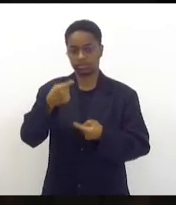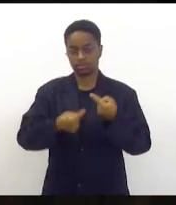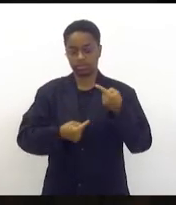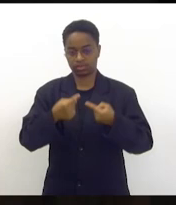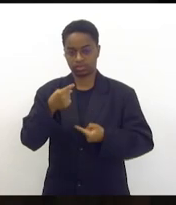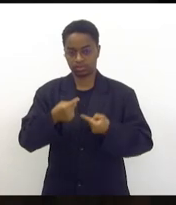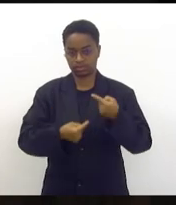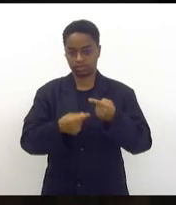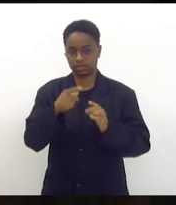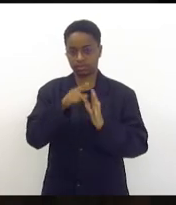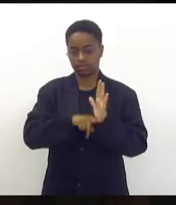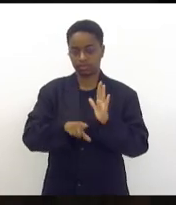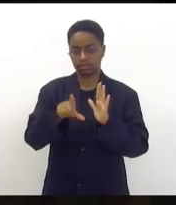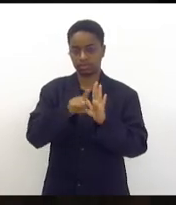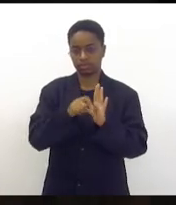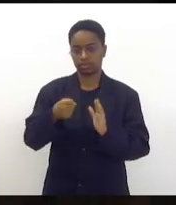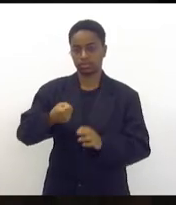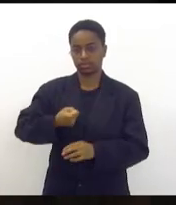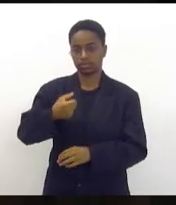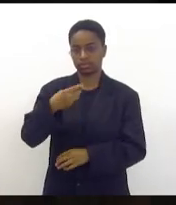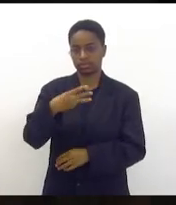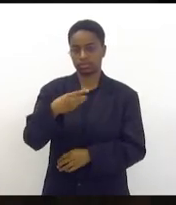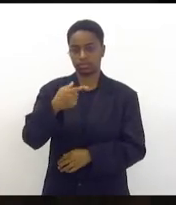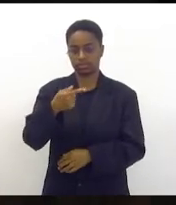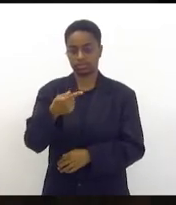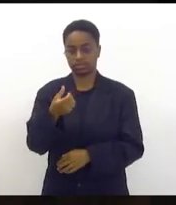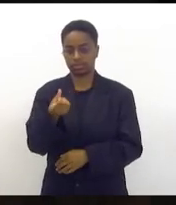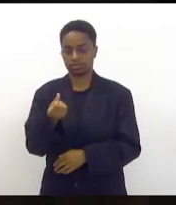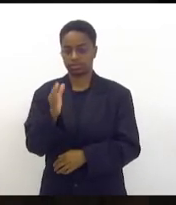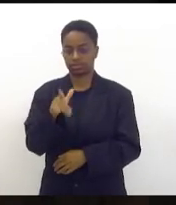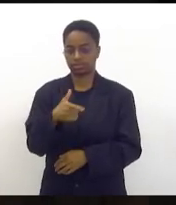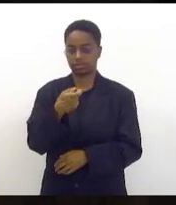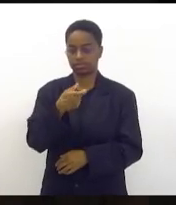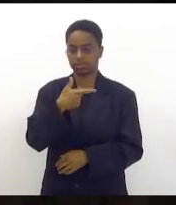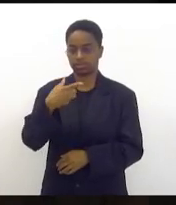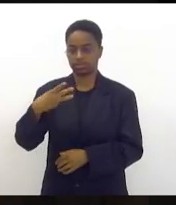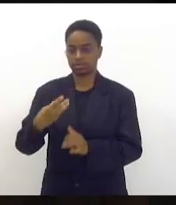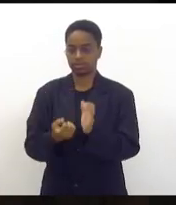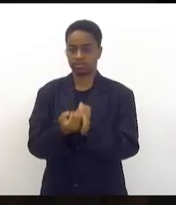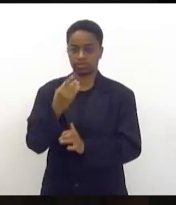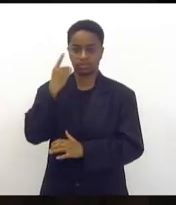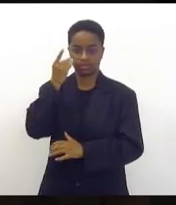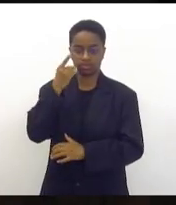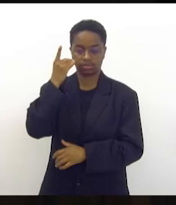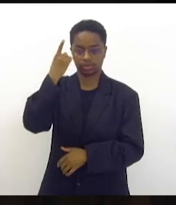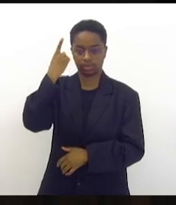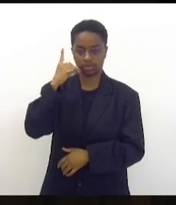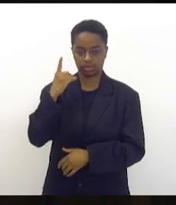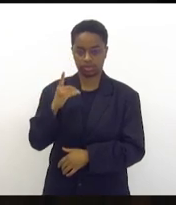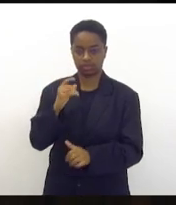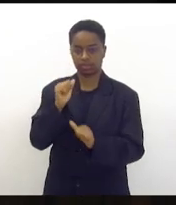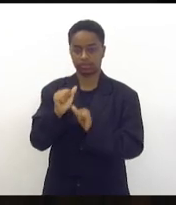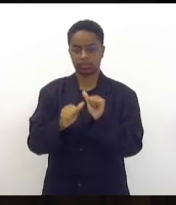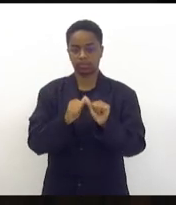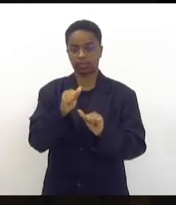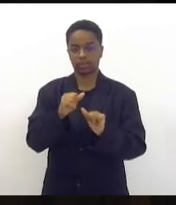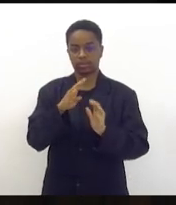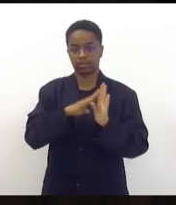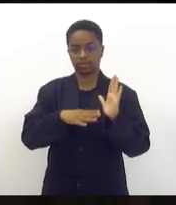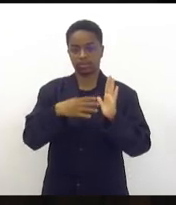discussão, projeto de lei número 376/2023, de autoria da deputada Dani Balbi, que altera o anexo